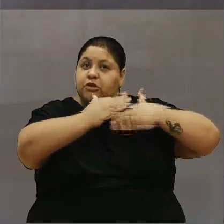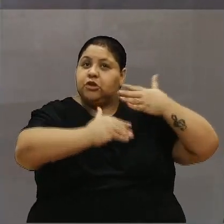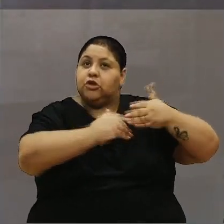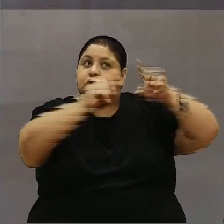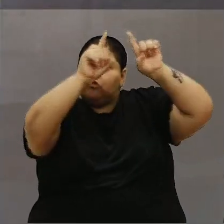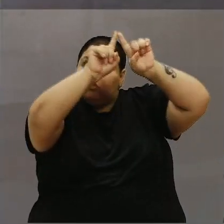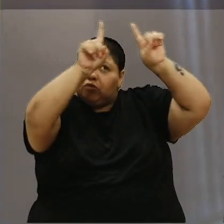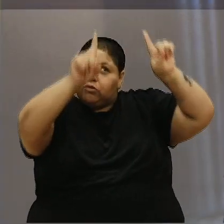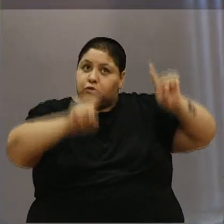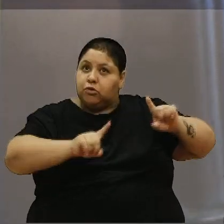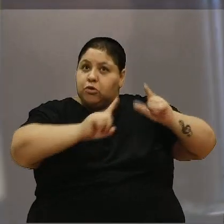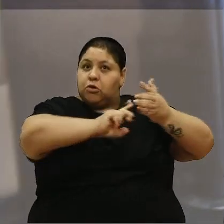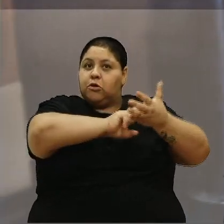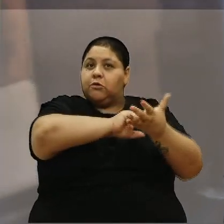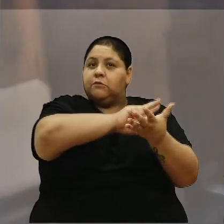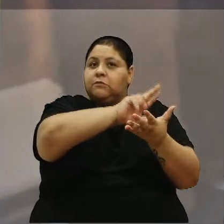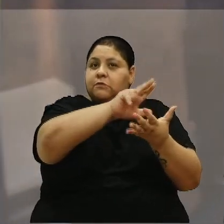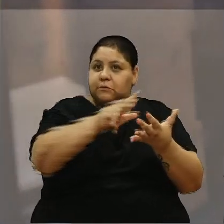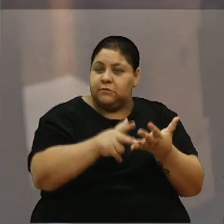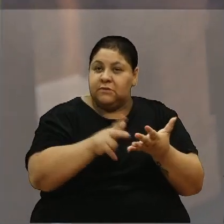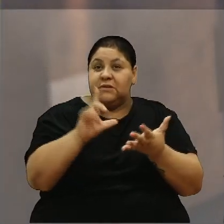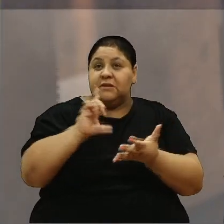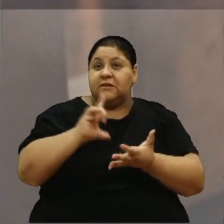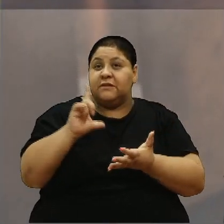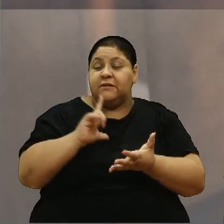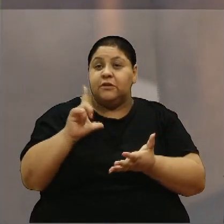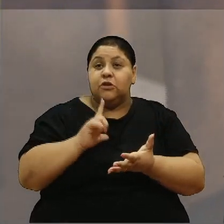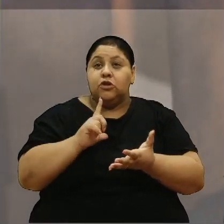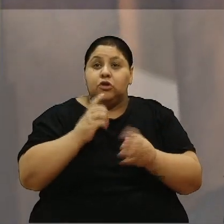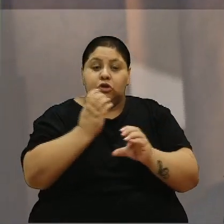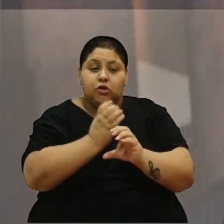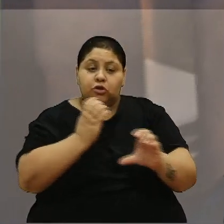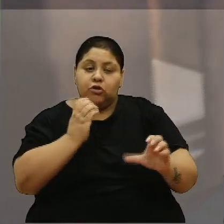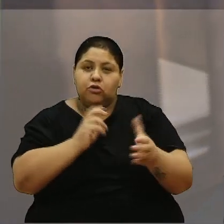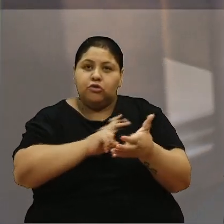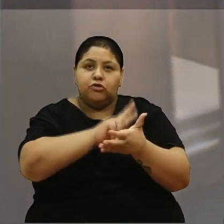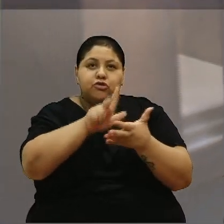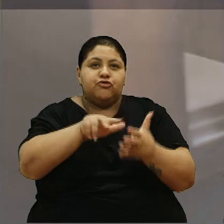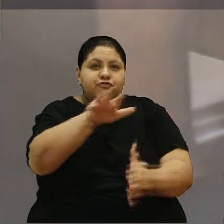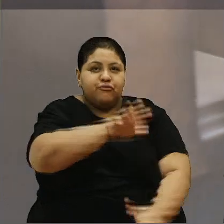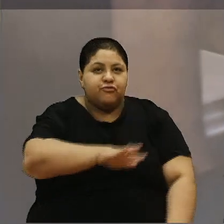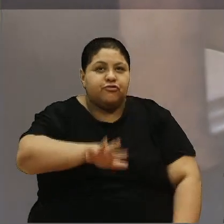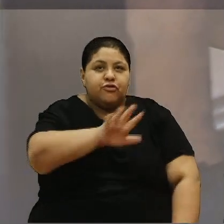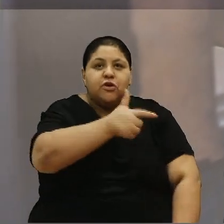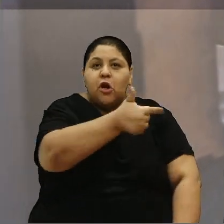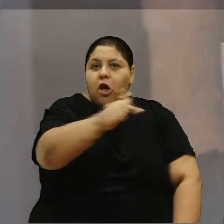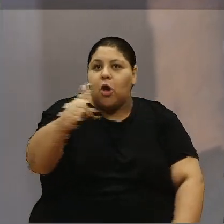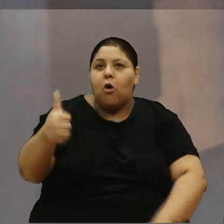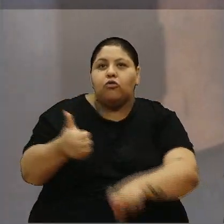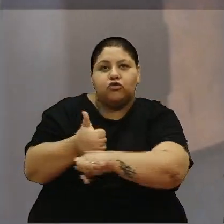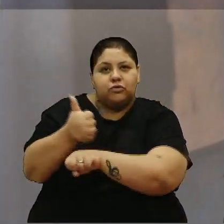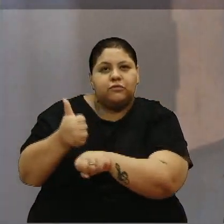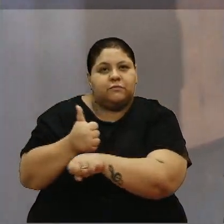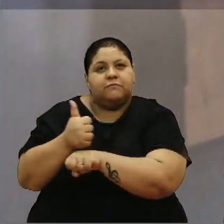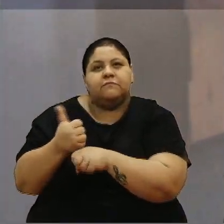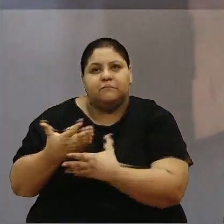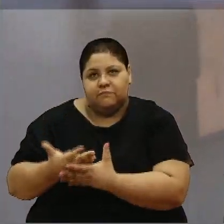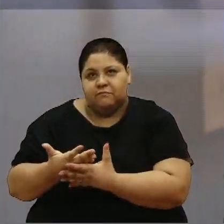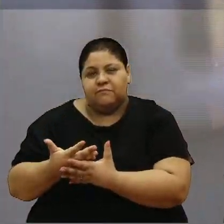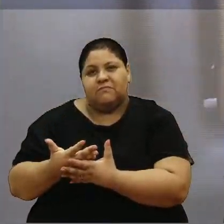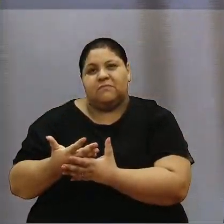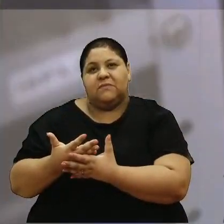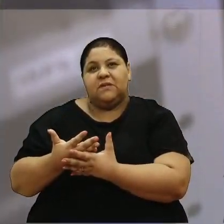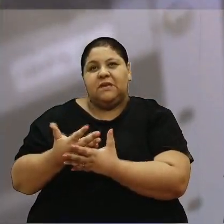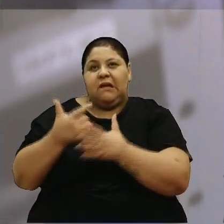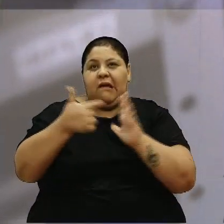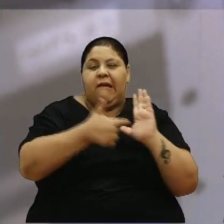equipes multidisciplinares que contam com engenheiros de diversas áreas e outros profissionais. Eles dispõem